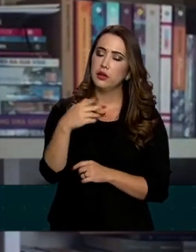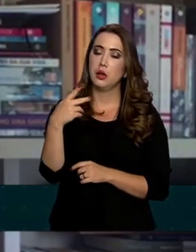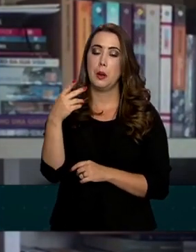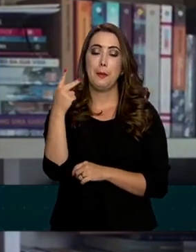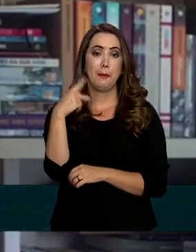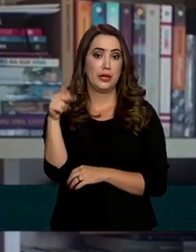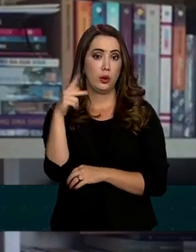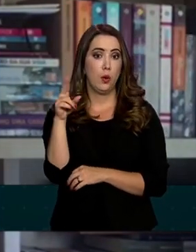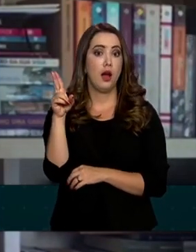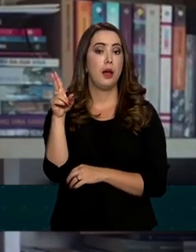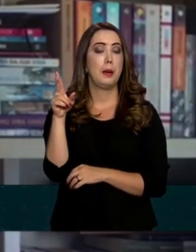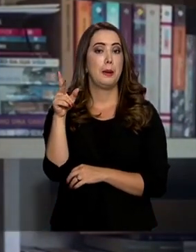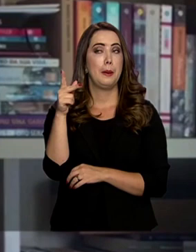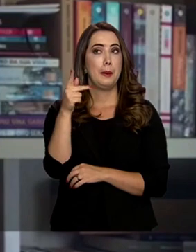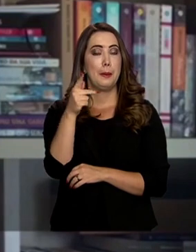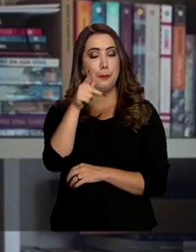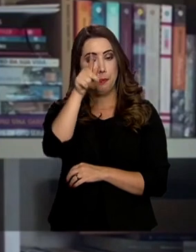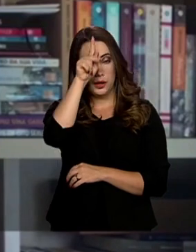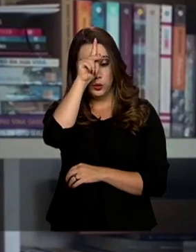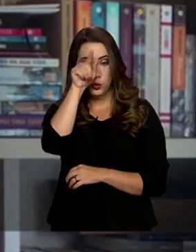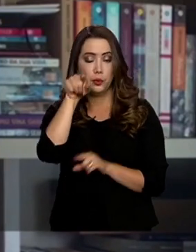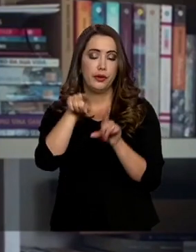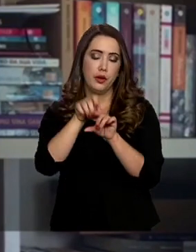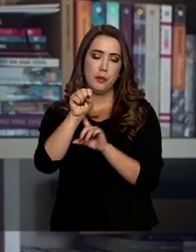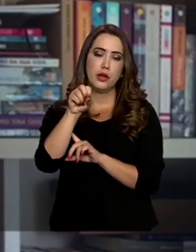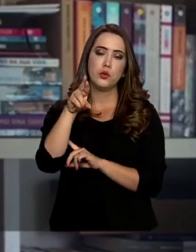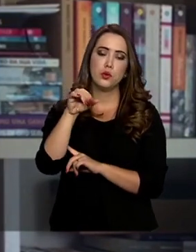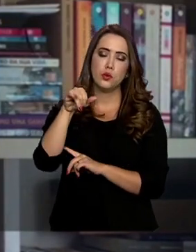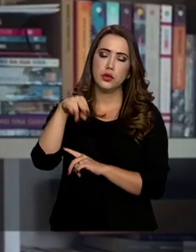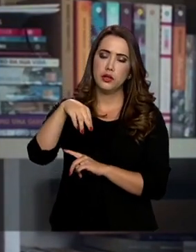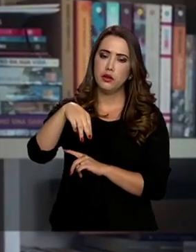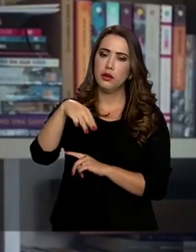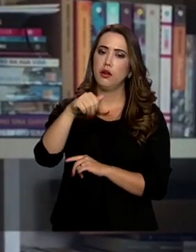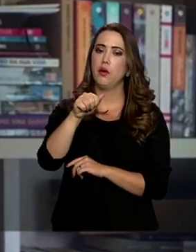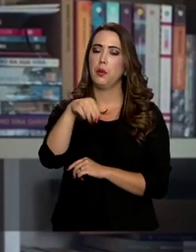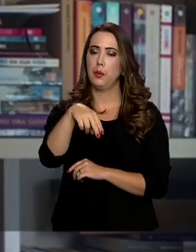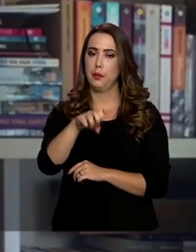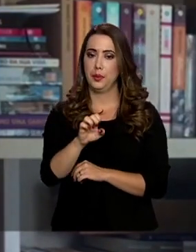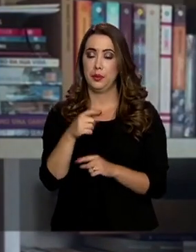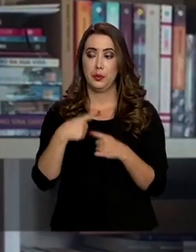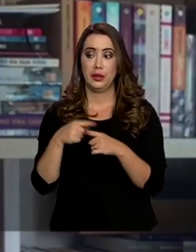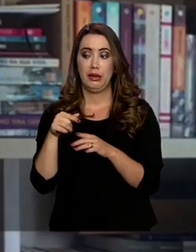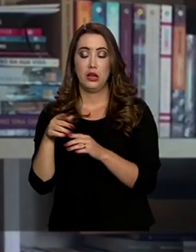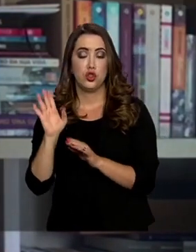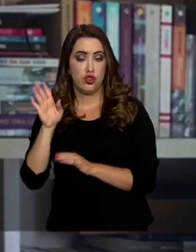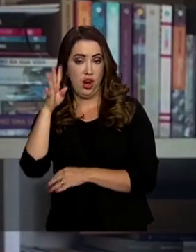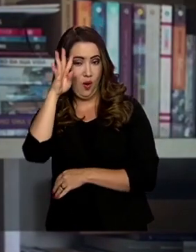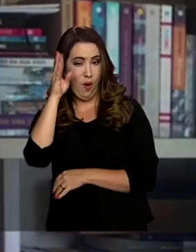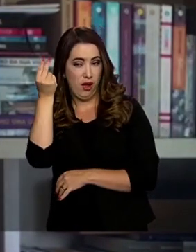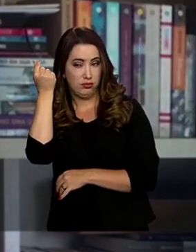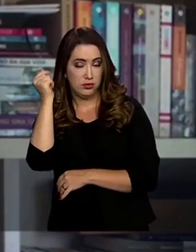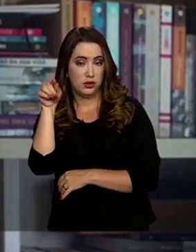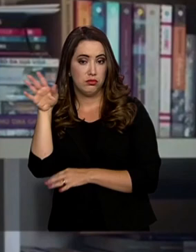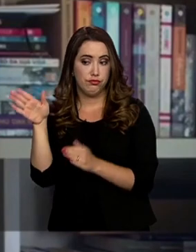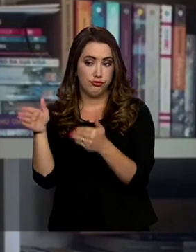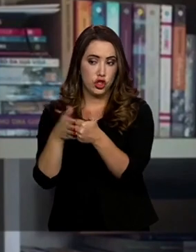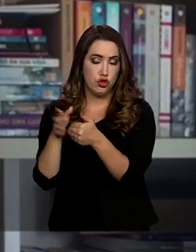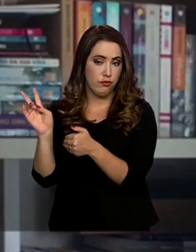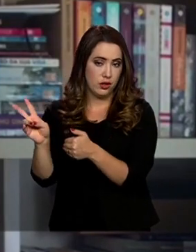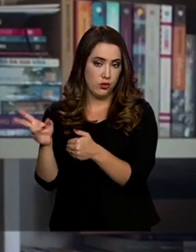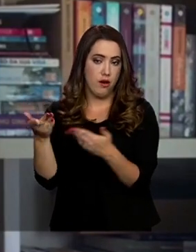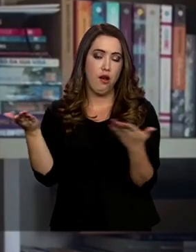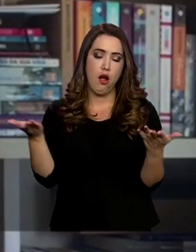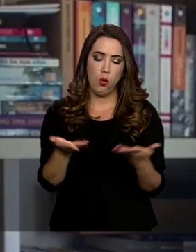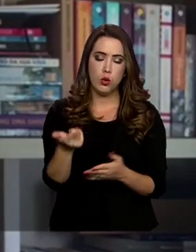Paraguai, Peru e Suriname. Desde quarta-feira, a fronteira com a Venezuela já está fechada. Por enquanto,